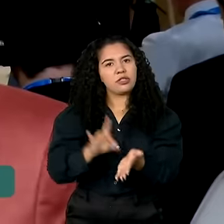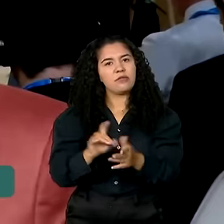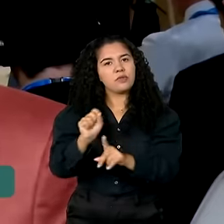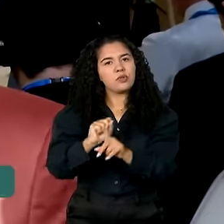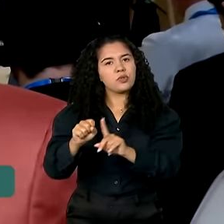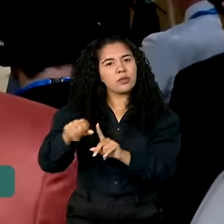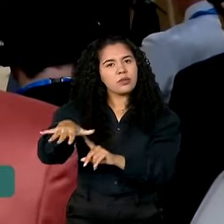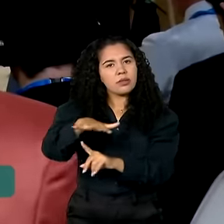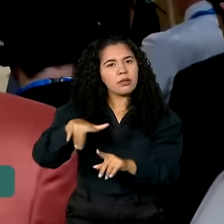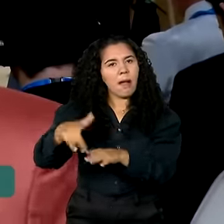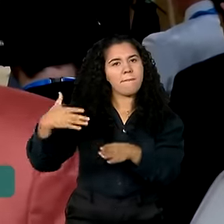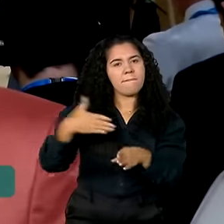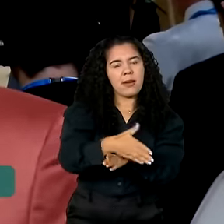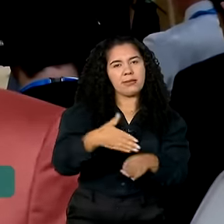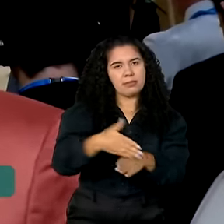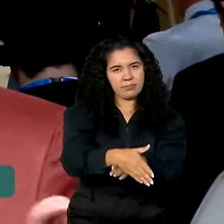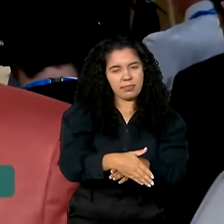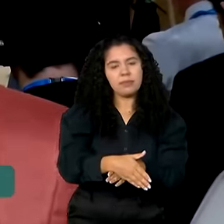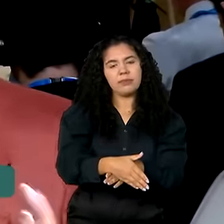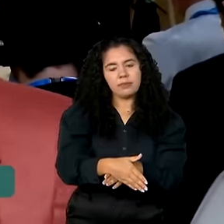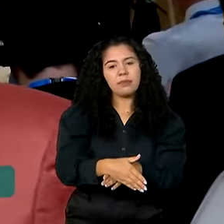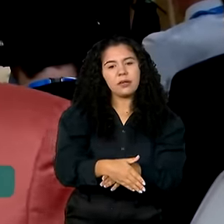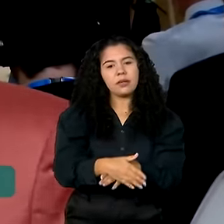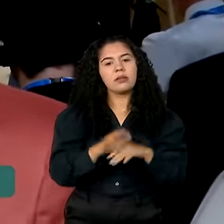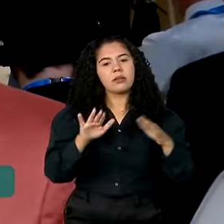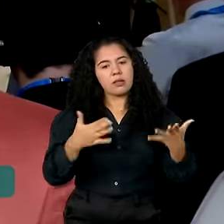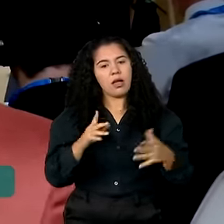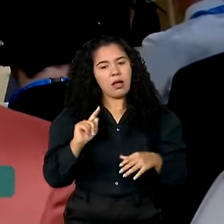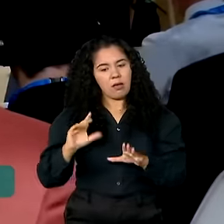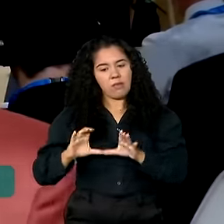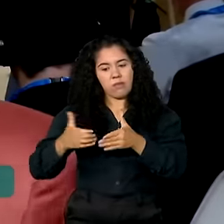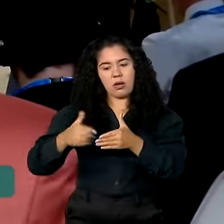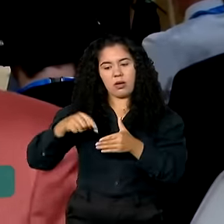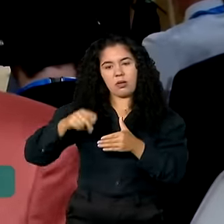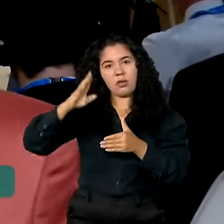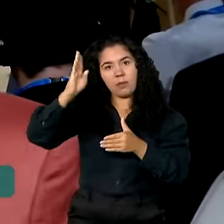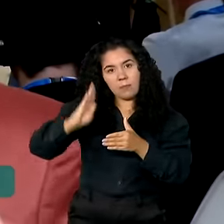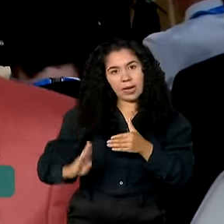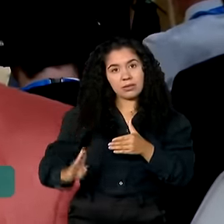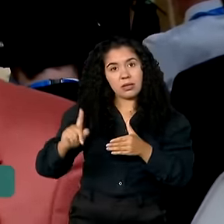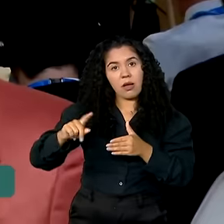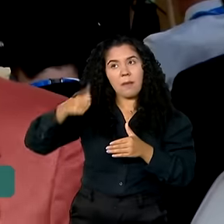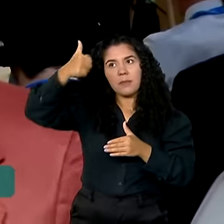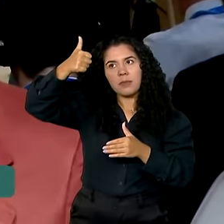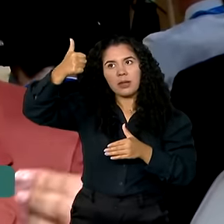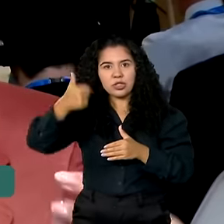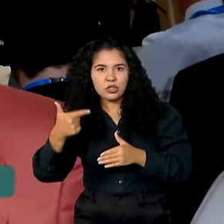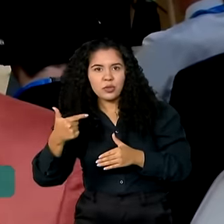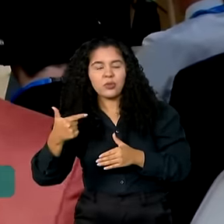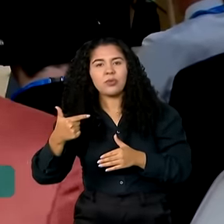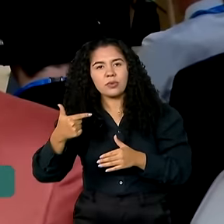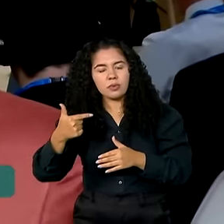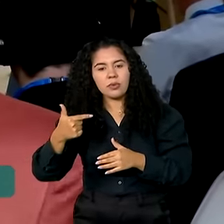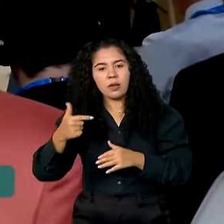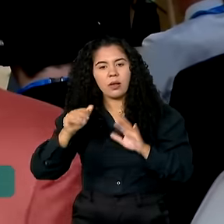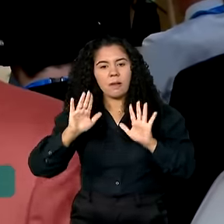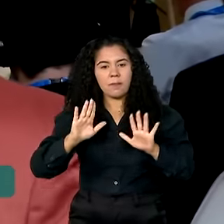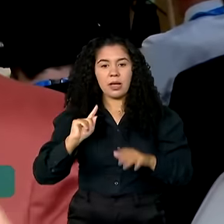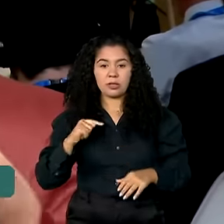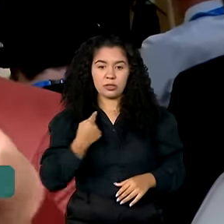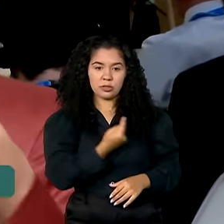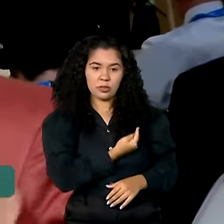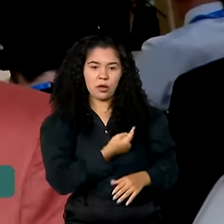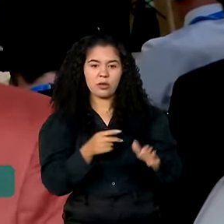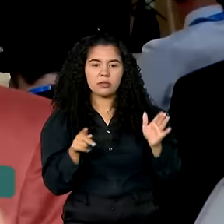né, das pessoas. De fato, a delegação brasileira ela é a segunda maior, mas, por exemplo, nós, pessoas do movimento social, sociedade civil,